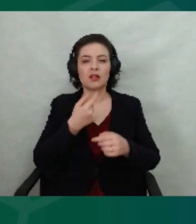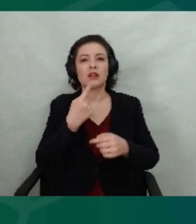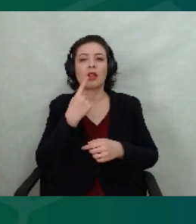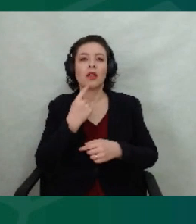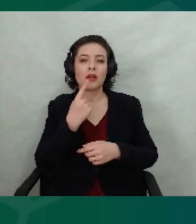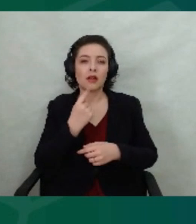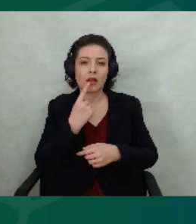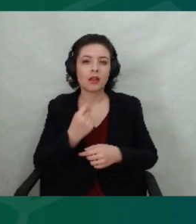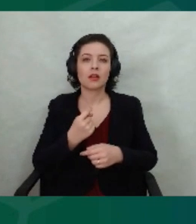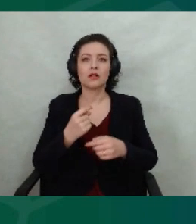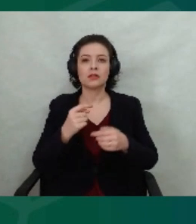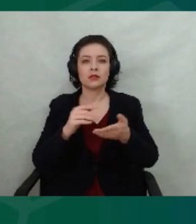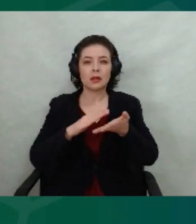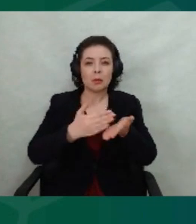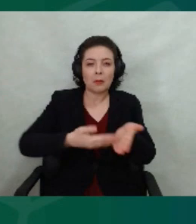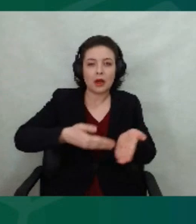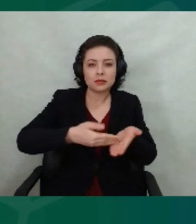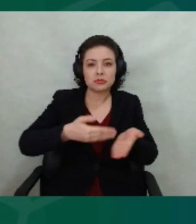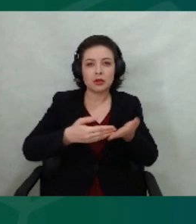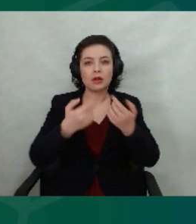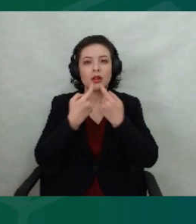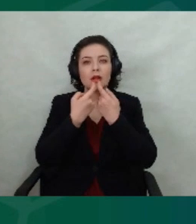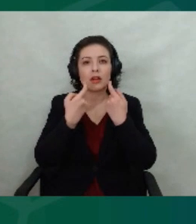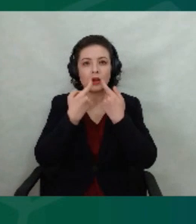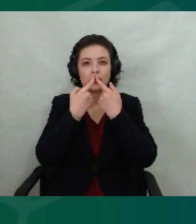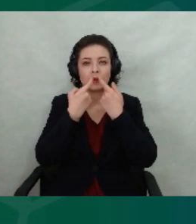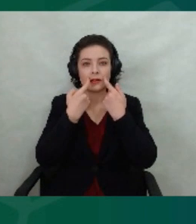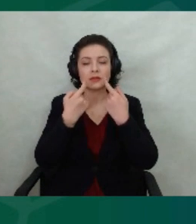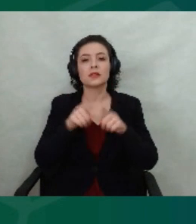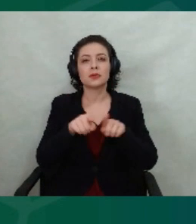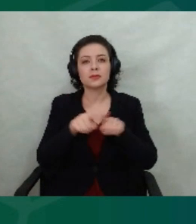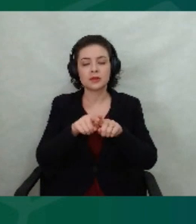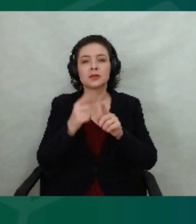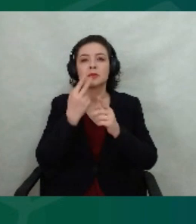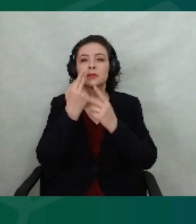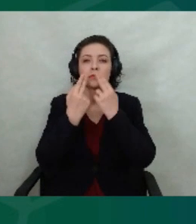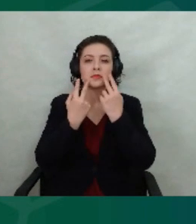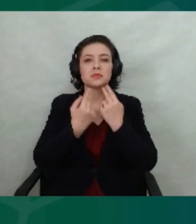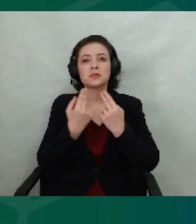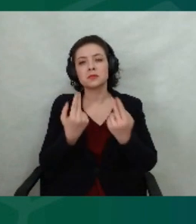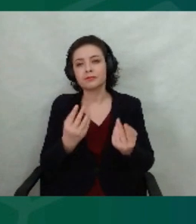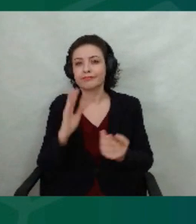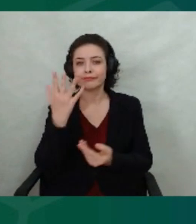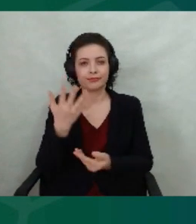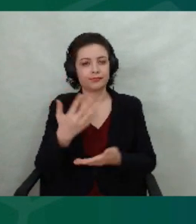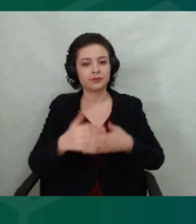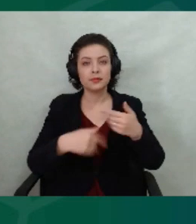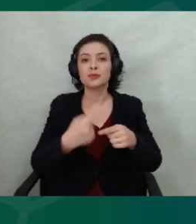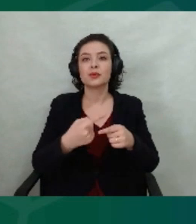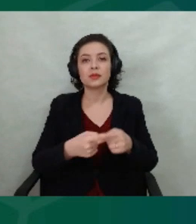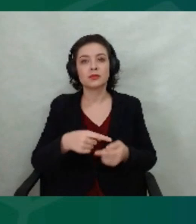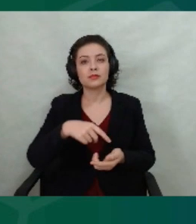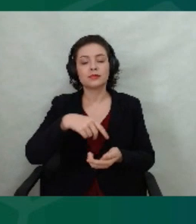a própria comissura labial ferida, ou seja, nós temos que evitar e fazer